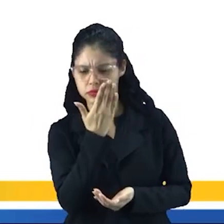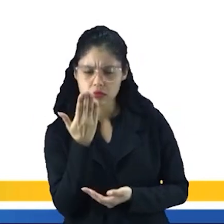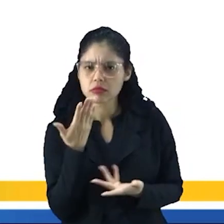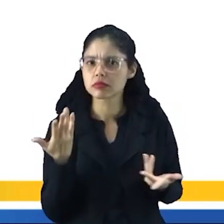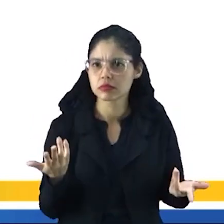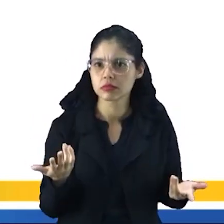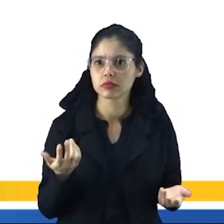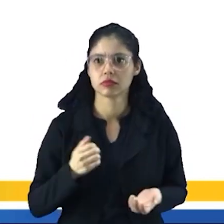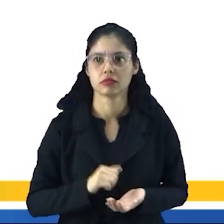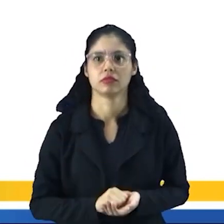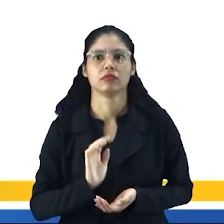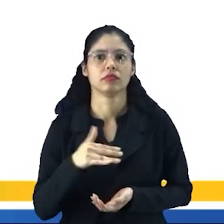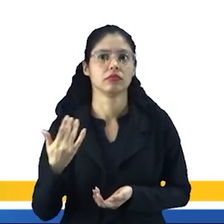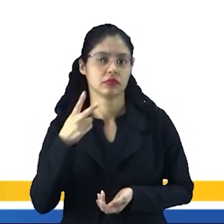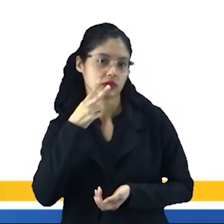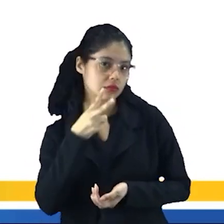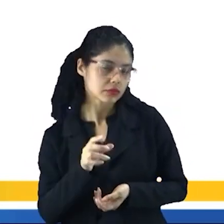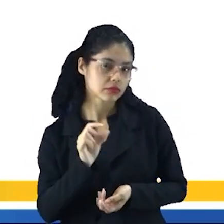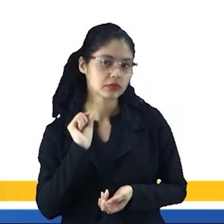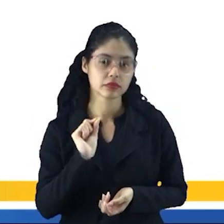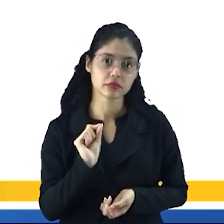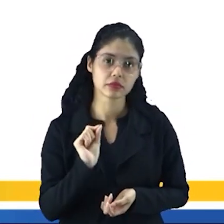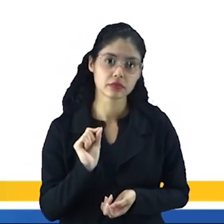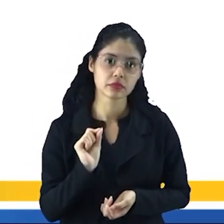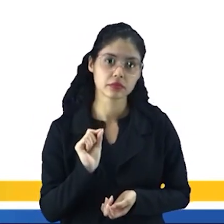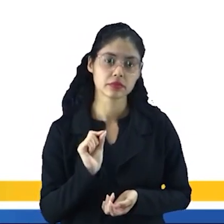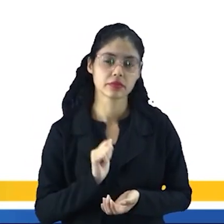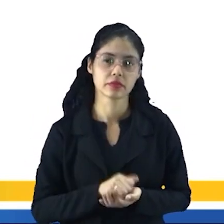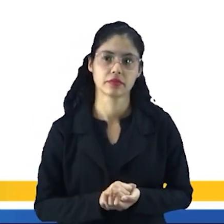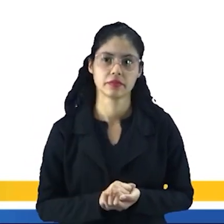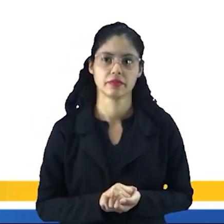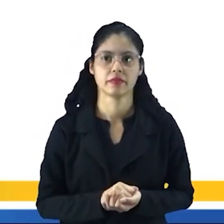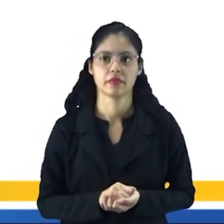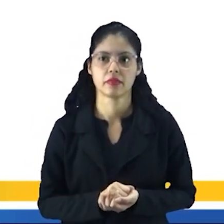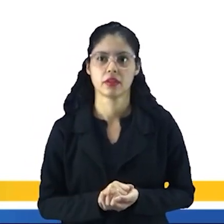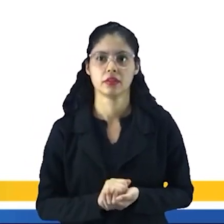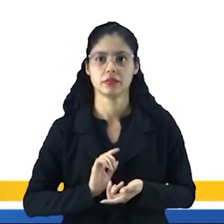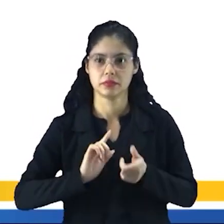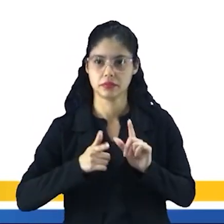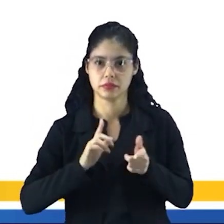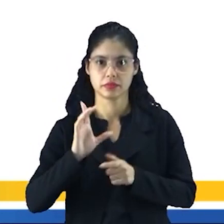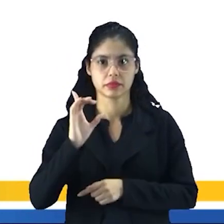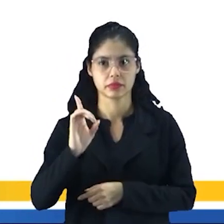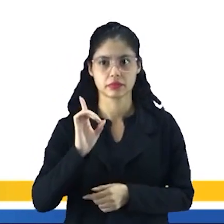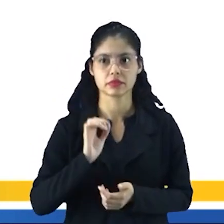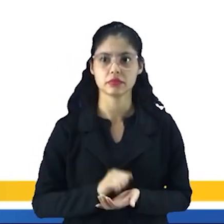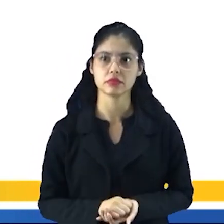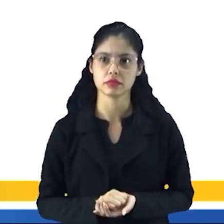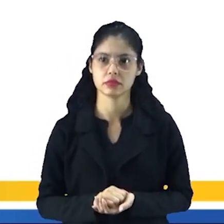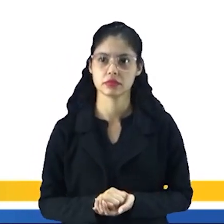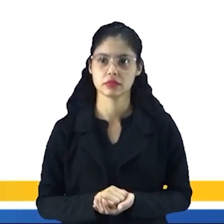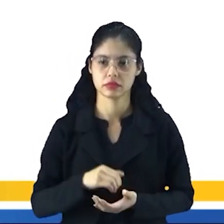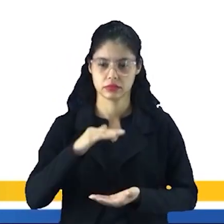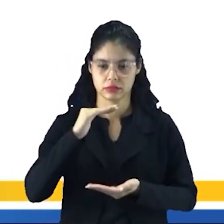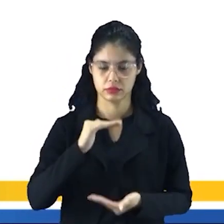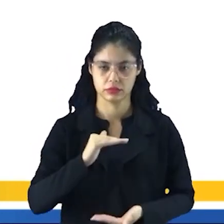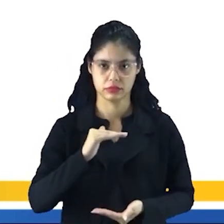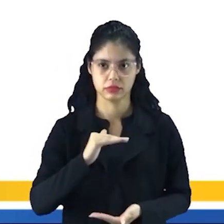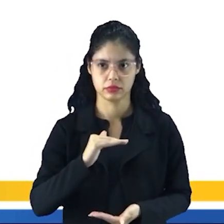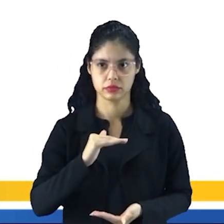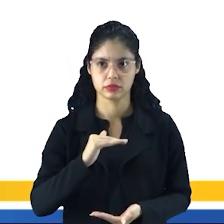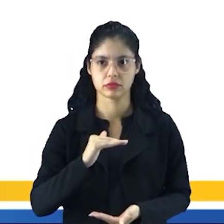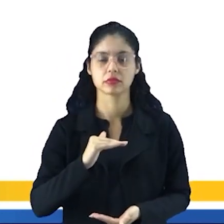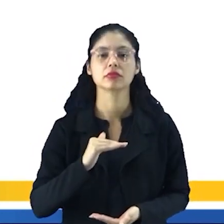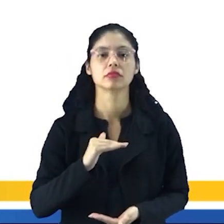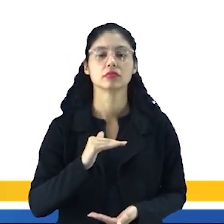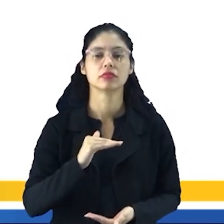espelho. Quando você se olha no espelho, o que você vê? A letra D é uma lata de sopa